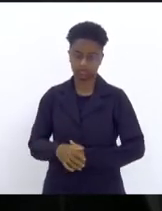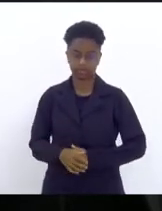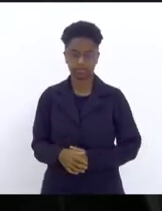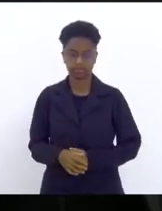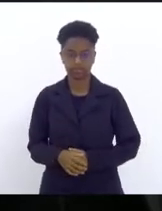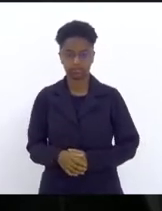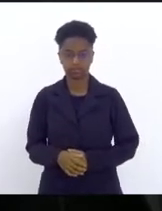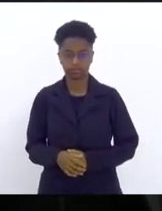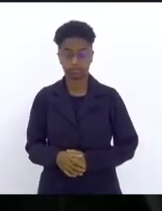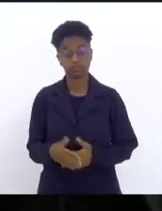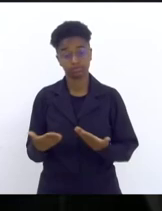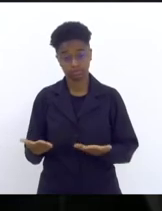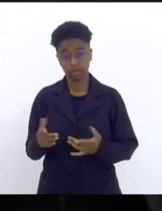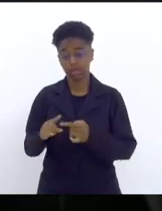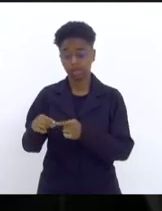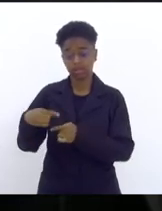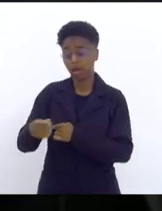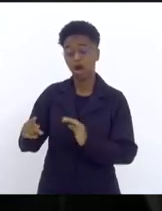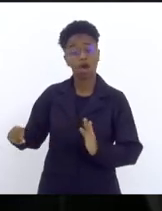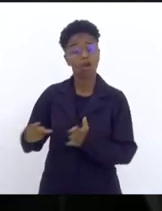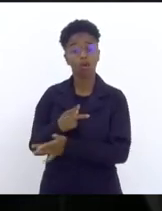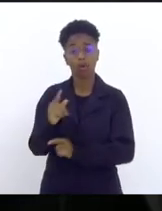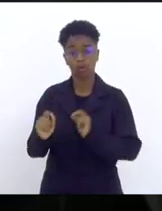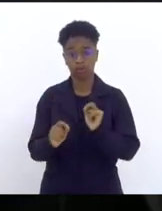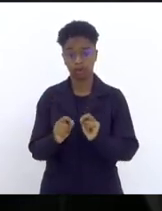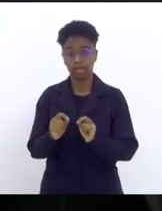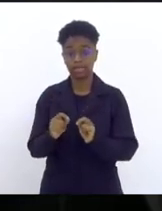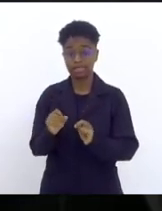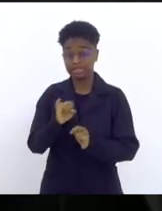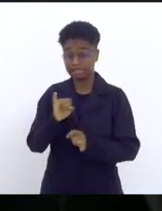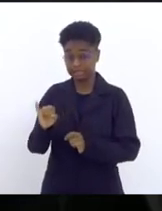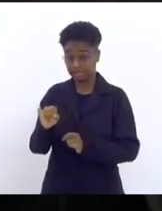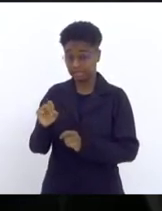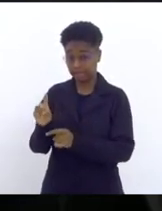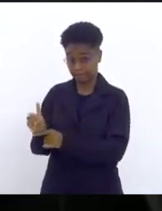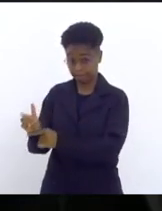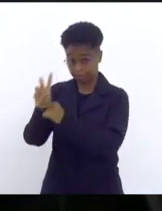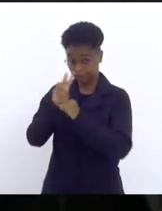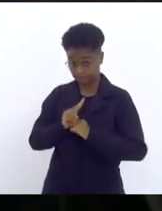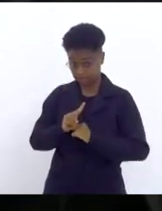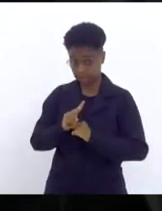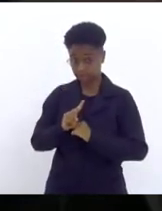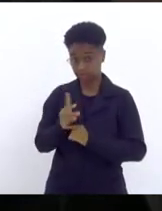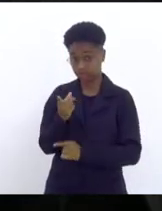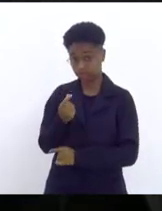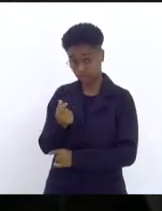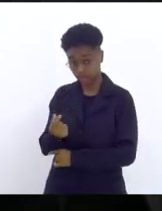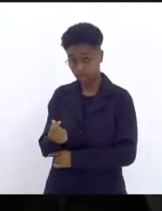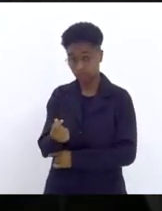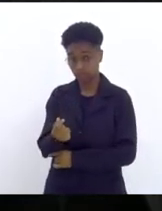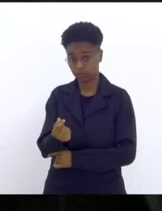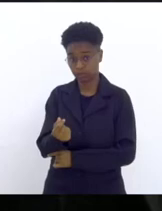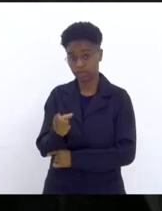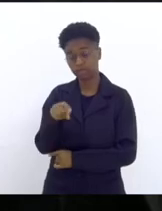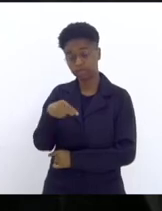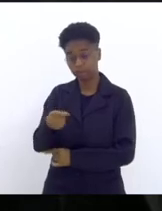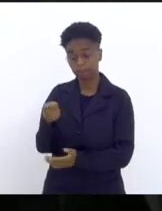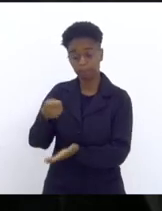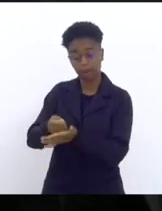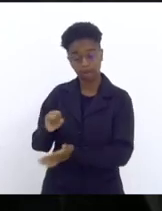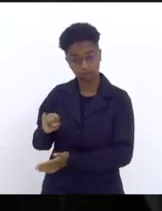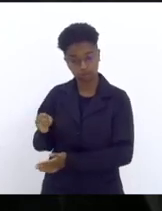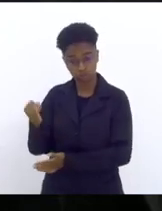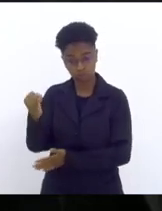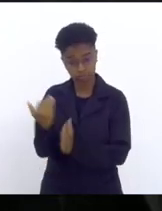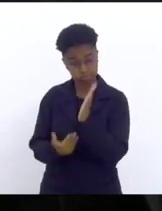por via de consequência Quem empresta dinheiro a juro exorbitante